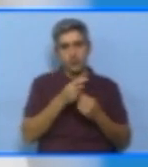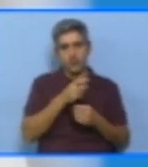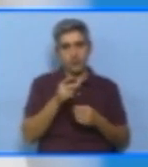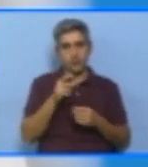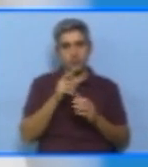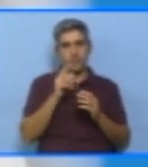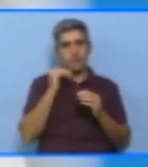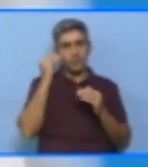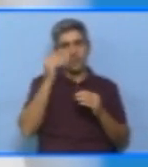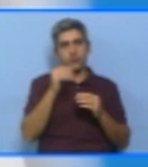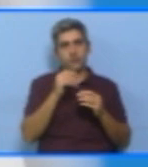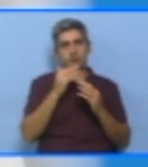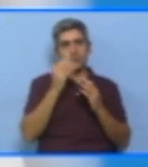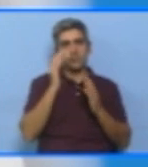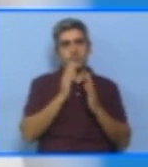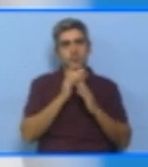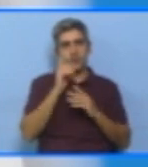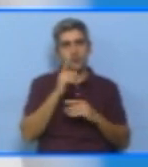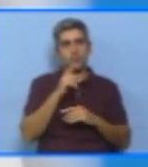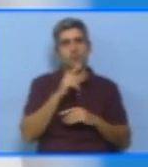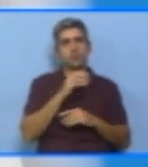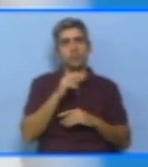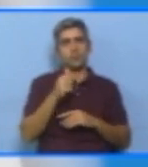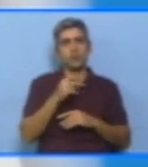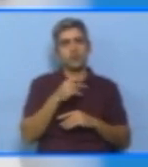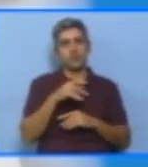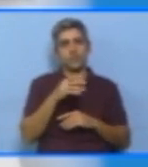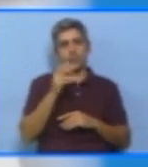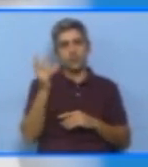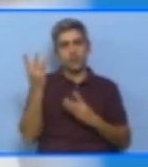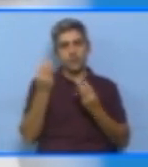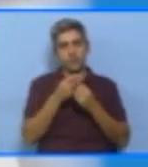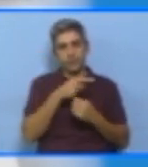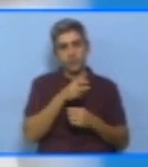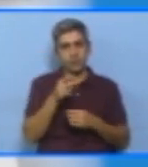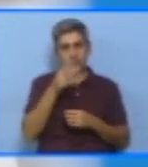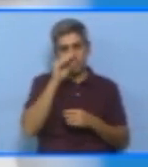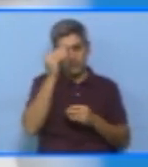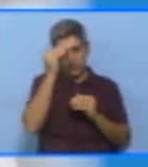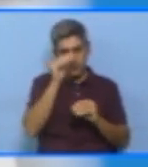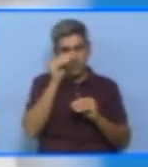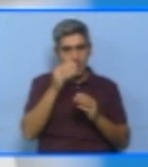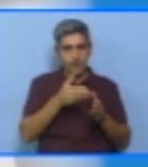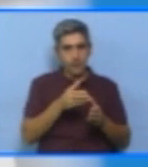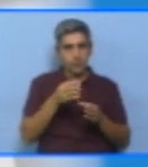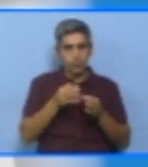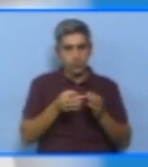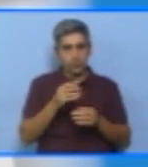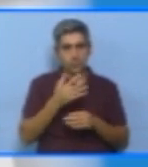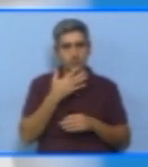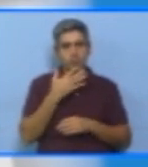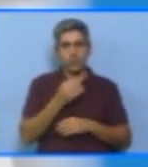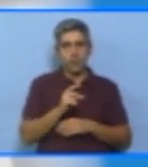céus. João Batista veio até vós, ensinando-vos o caminho da justiça, e não acreditastes